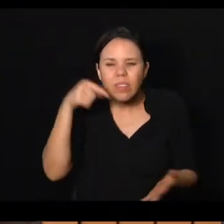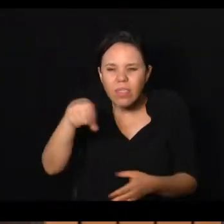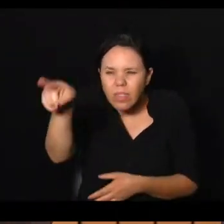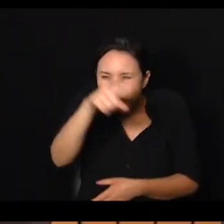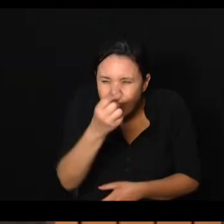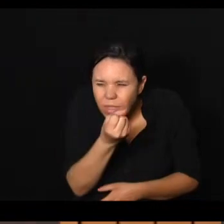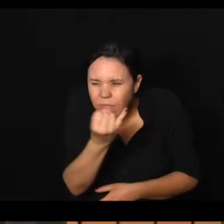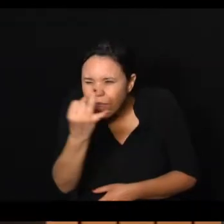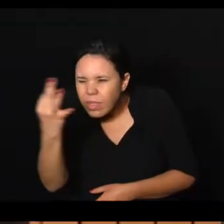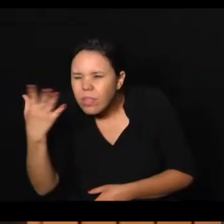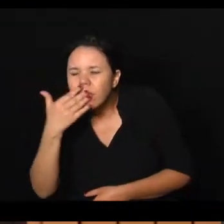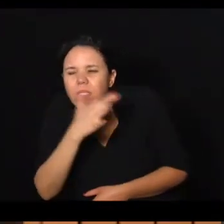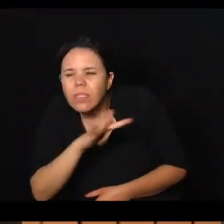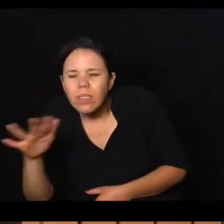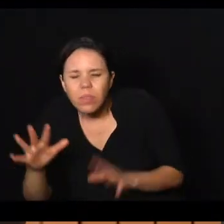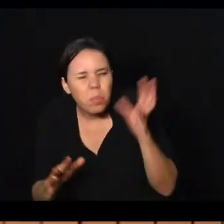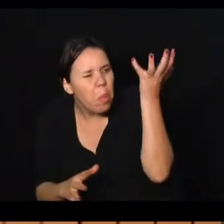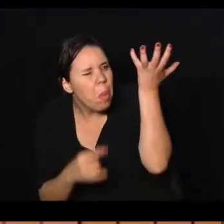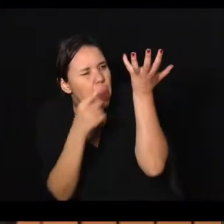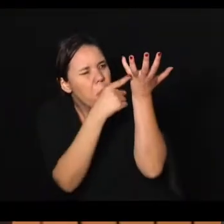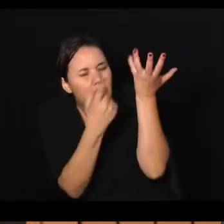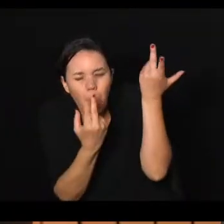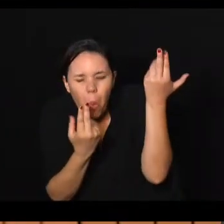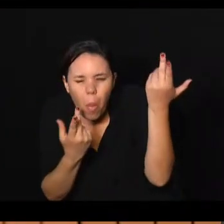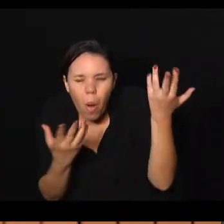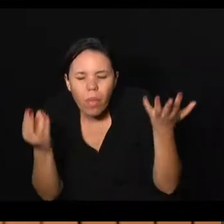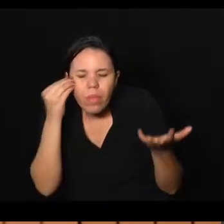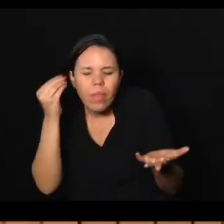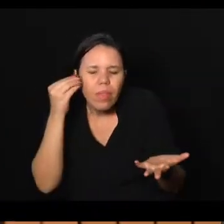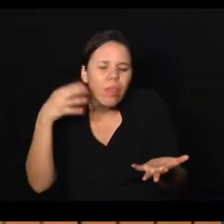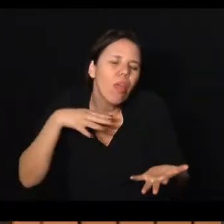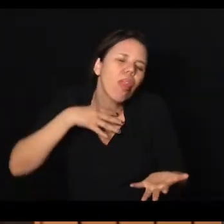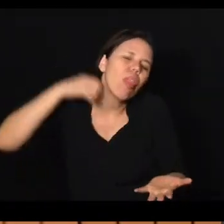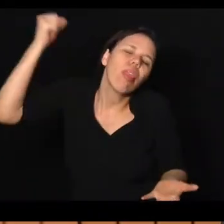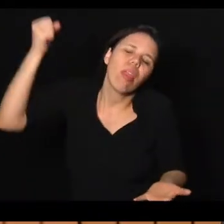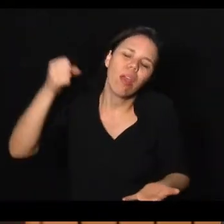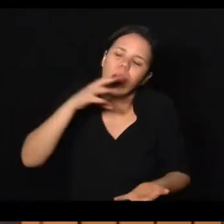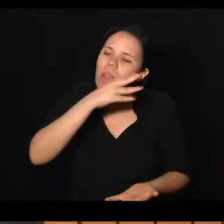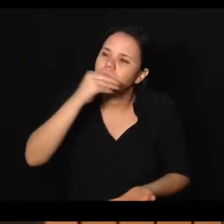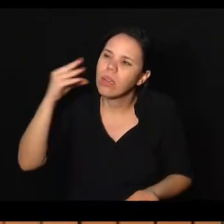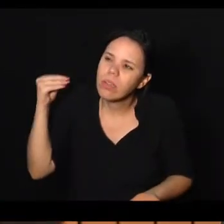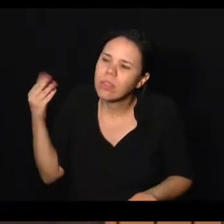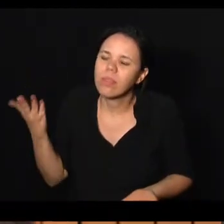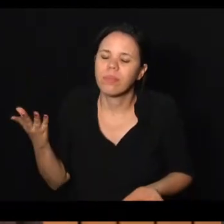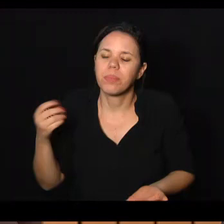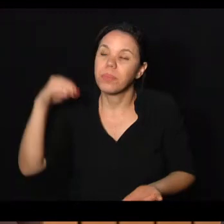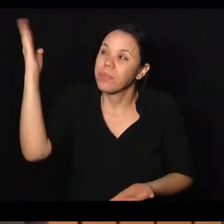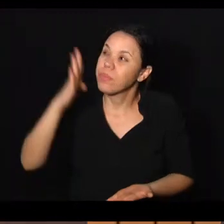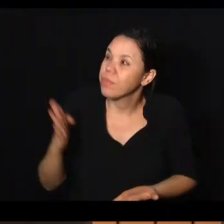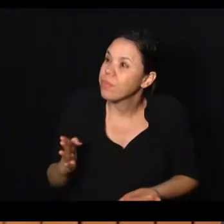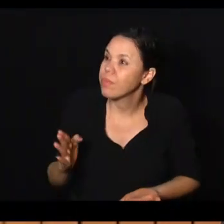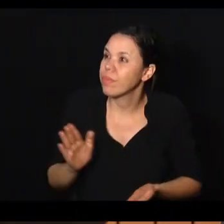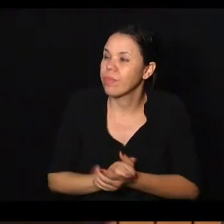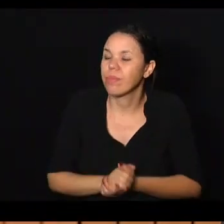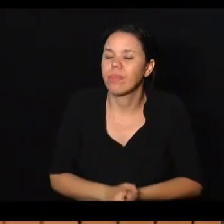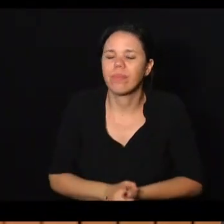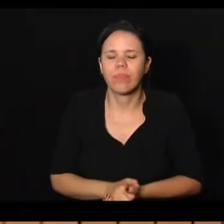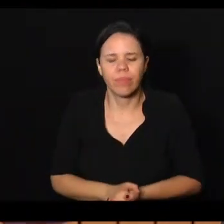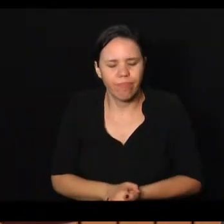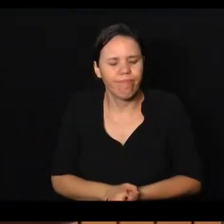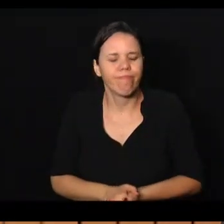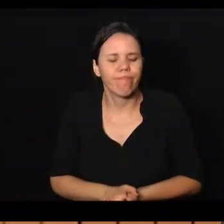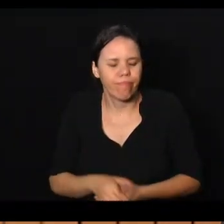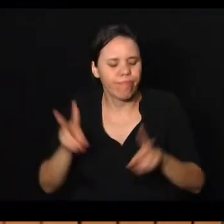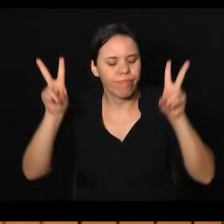goiaba? Você sabe o número de suicídio entre adolescentes e crianças no Brasil? Este é um outro